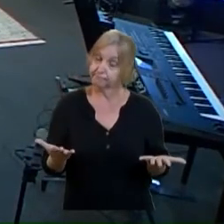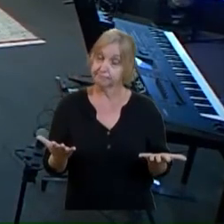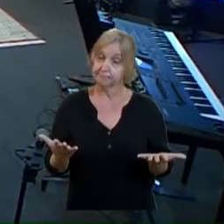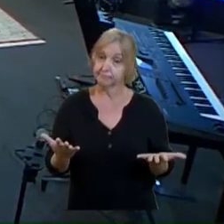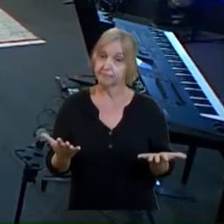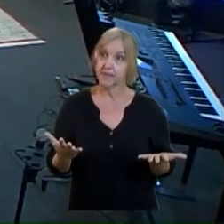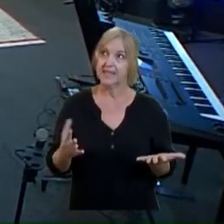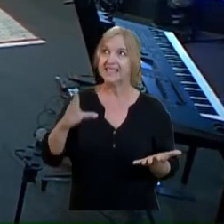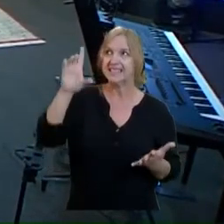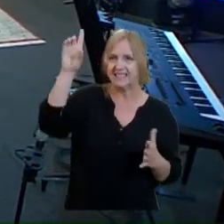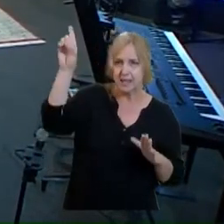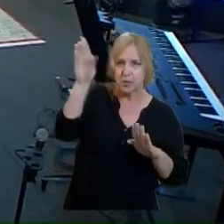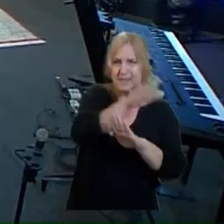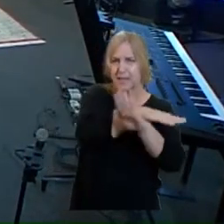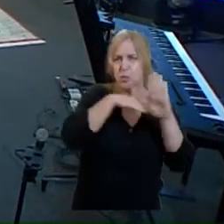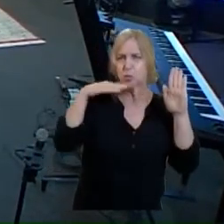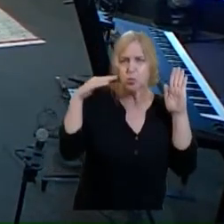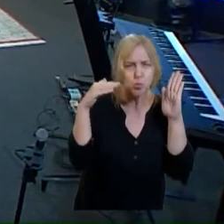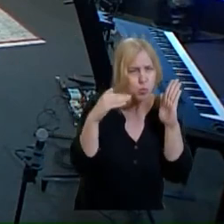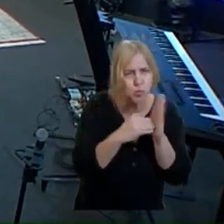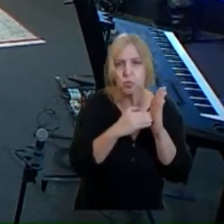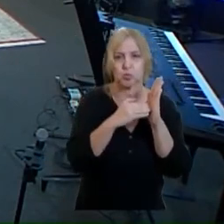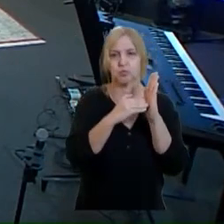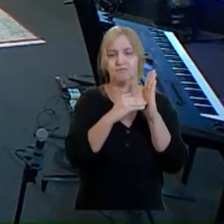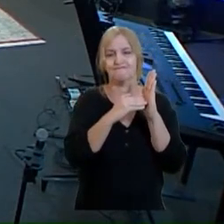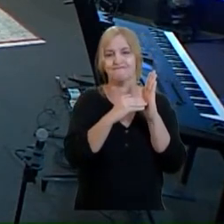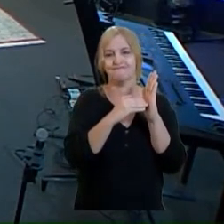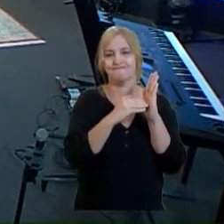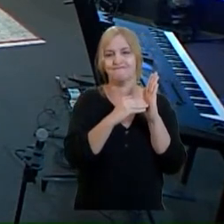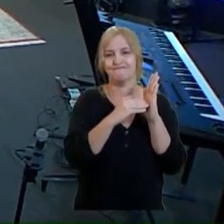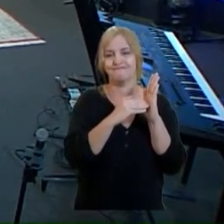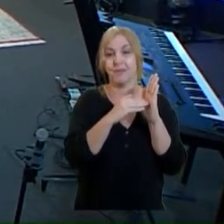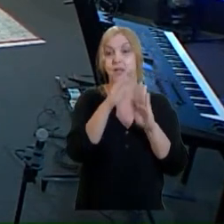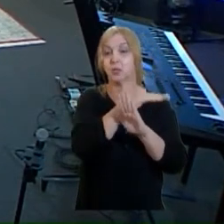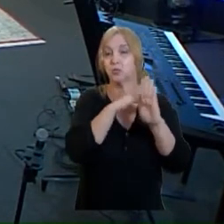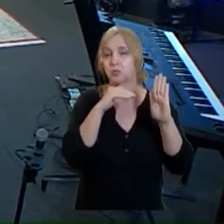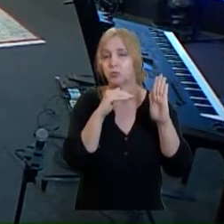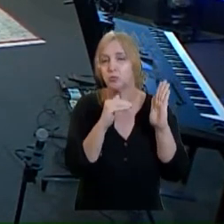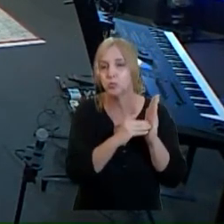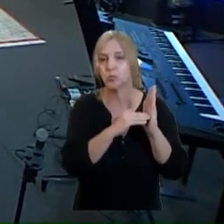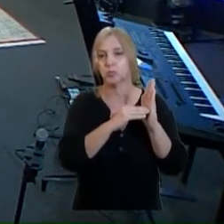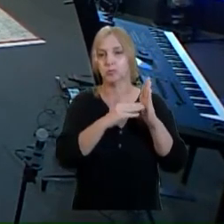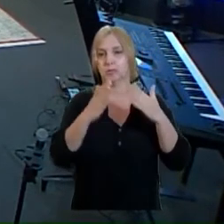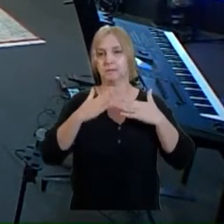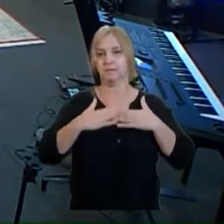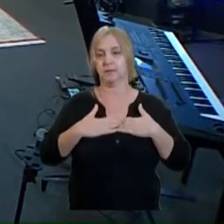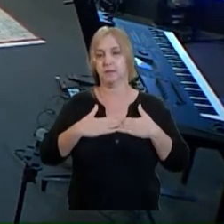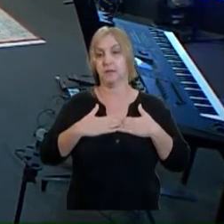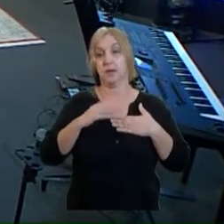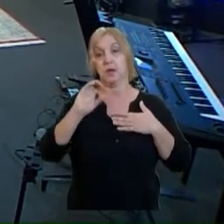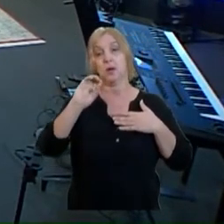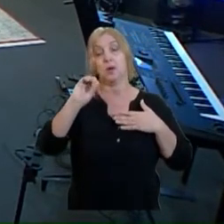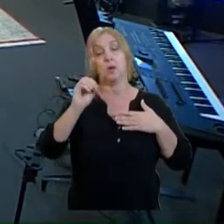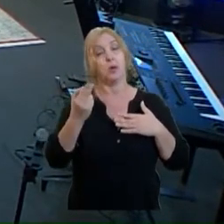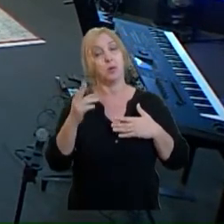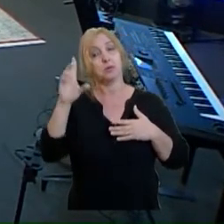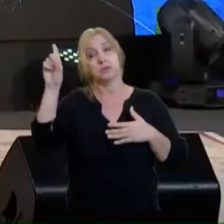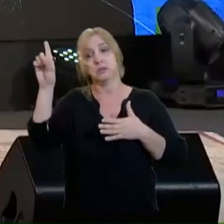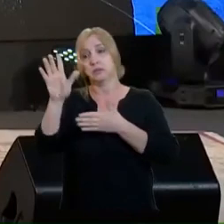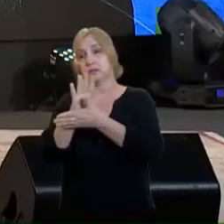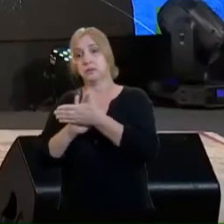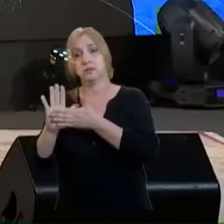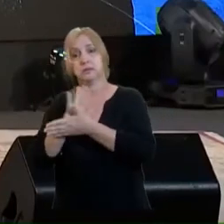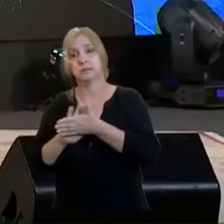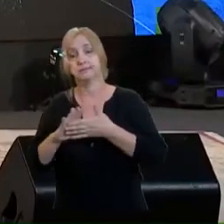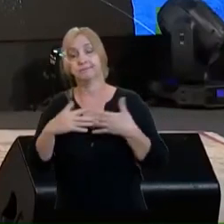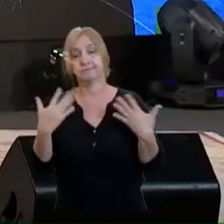Ou Ele é tudo, Ele é tudo. Ou Ele é tudo para mim, ou Ele não vai ser nada.